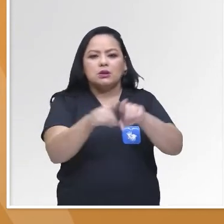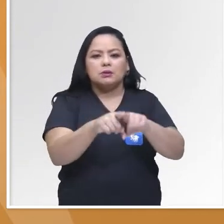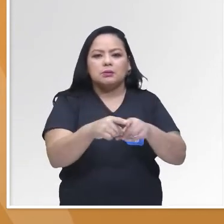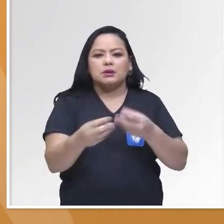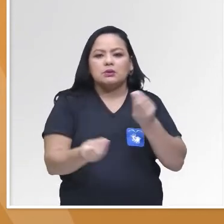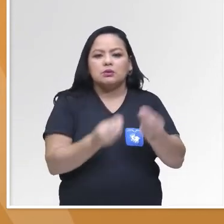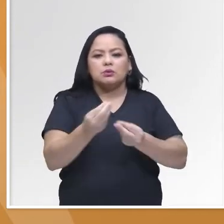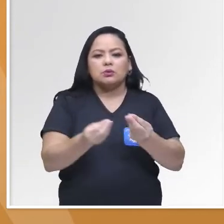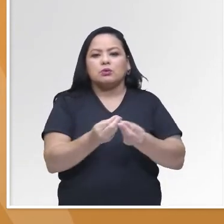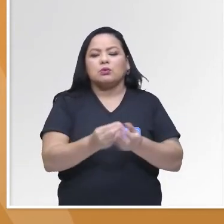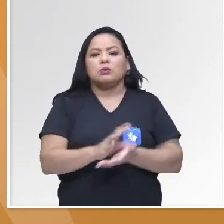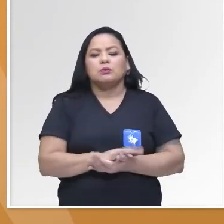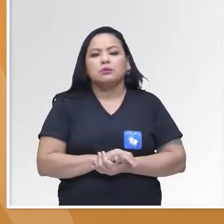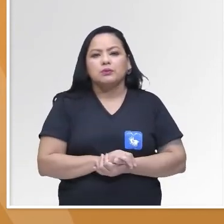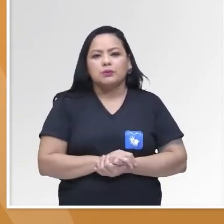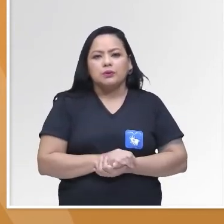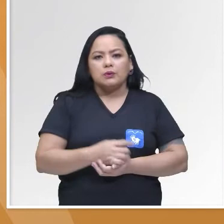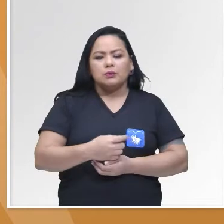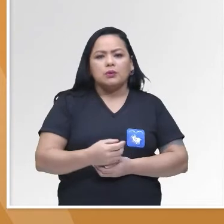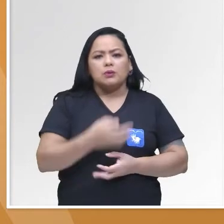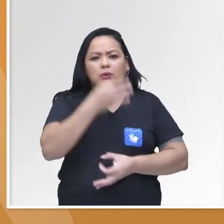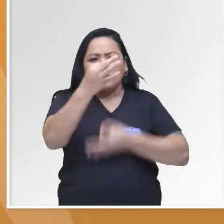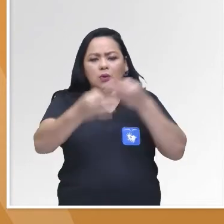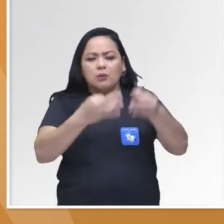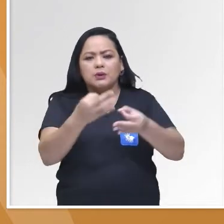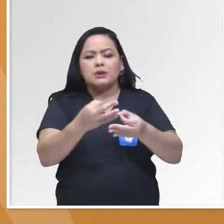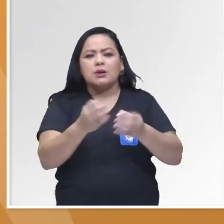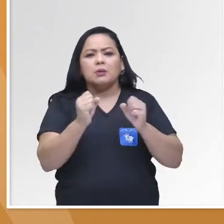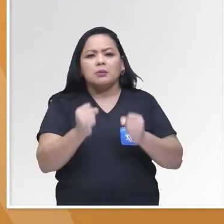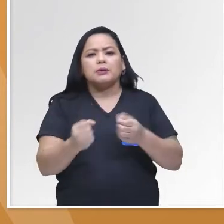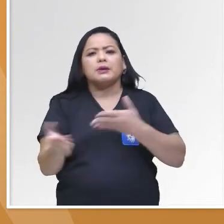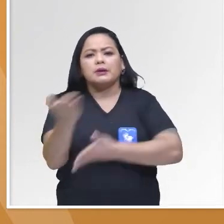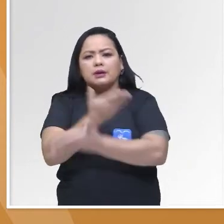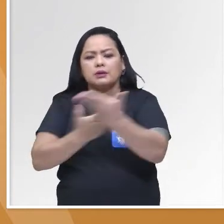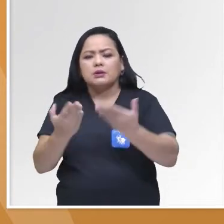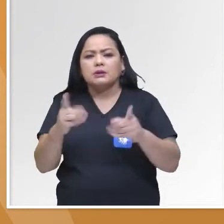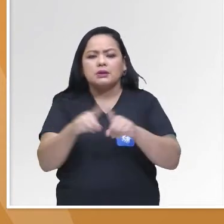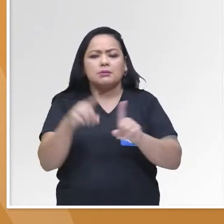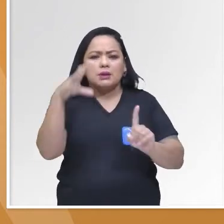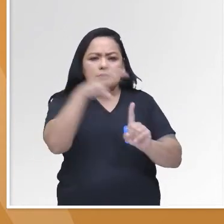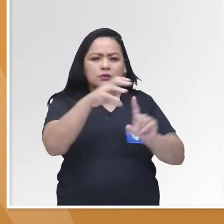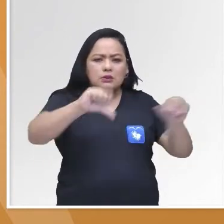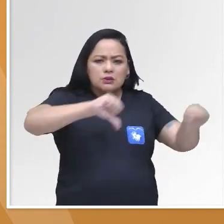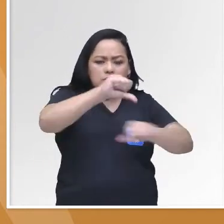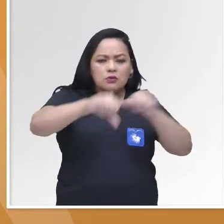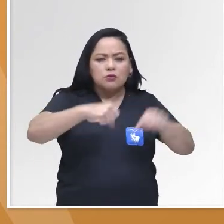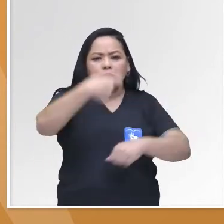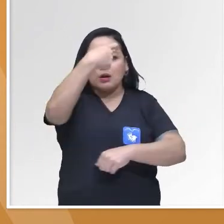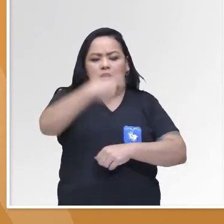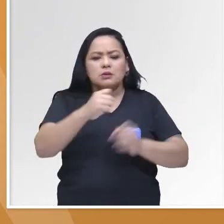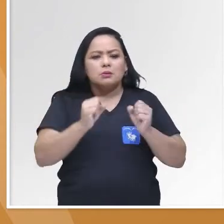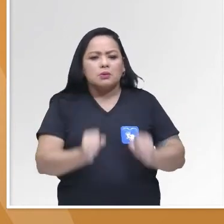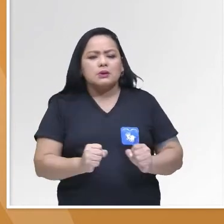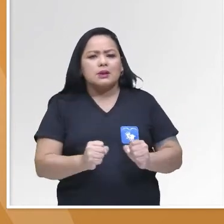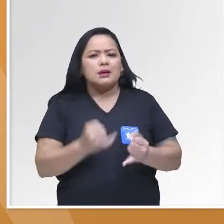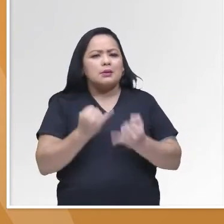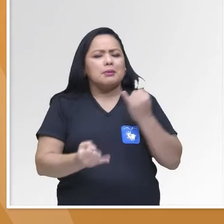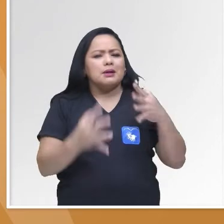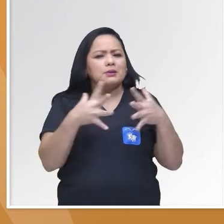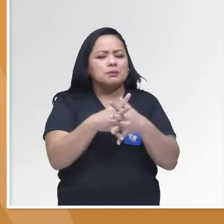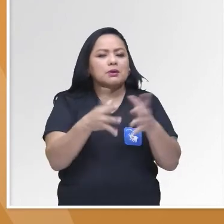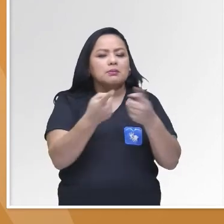posição em poder nele intervir e transformá-lo. Parece complicado, mas não